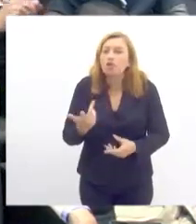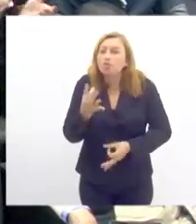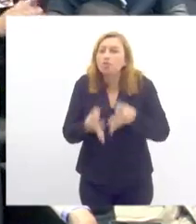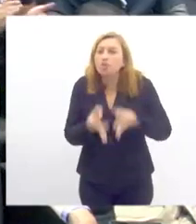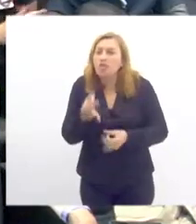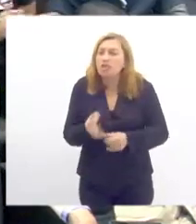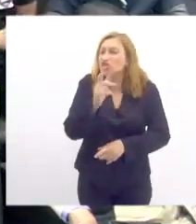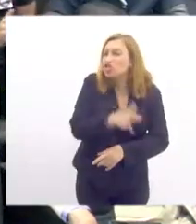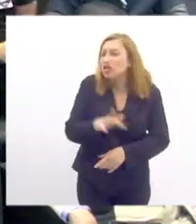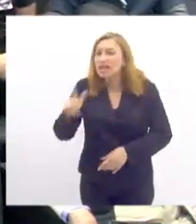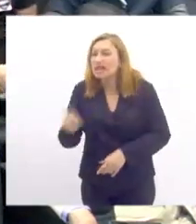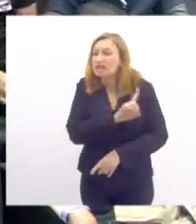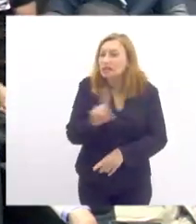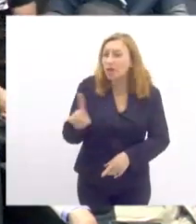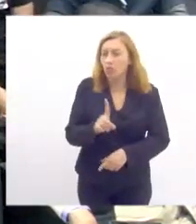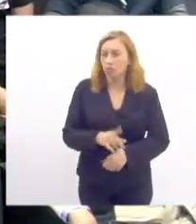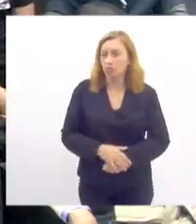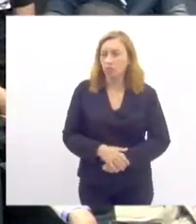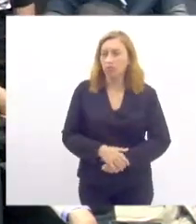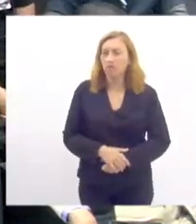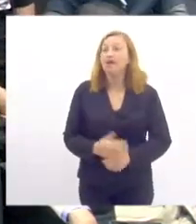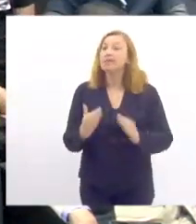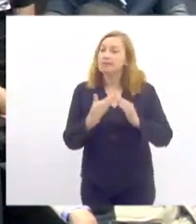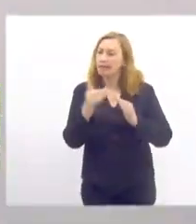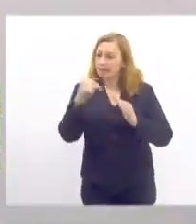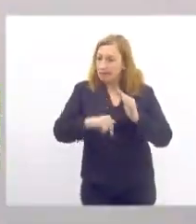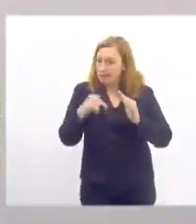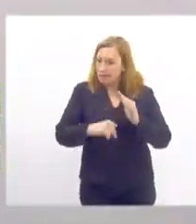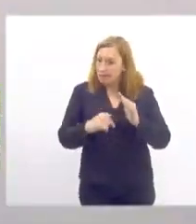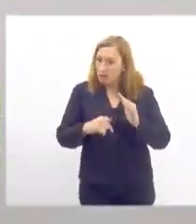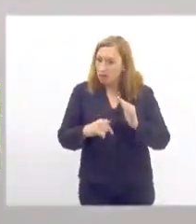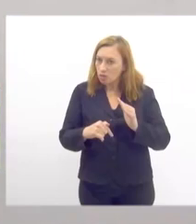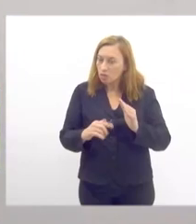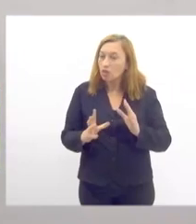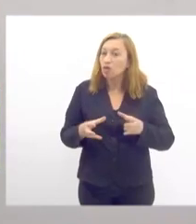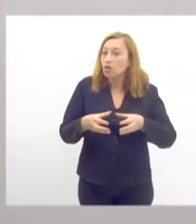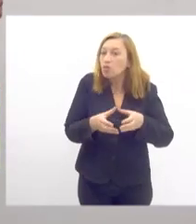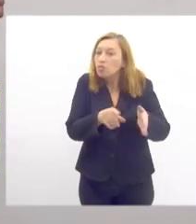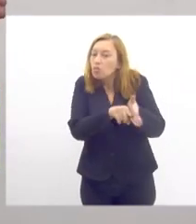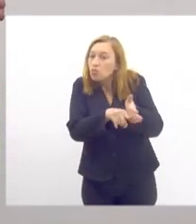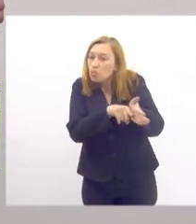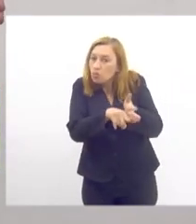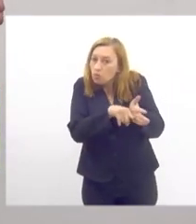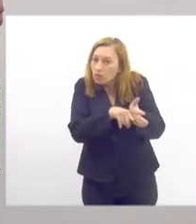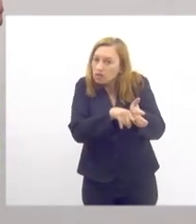julgamento diferenciado. E essa casa aqui, como órgão de fiscalização,